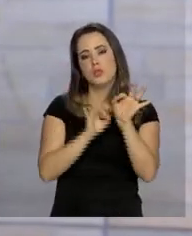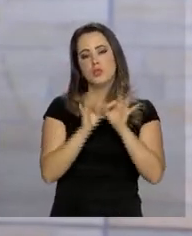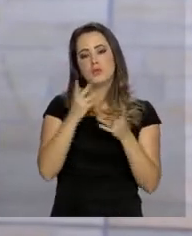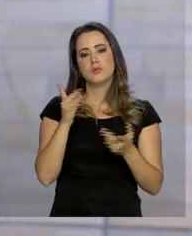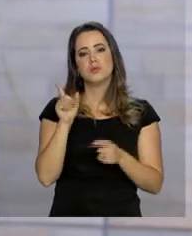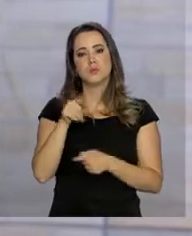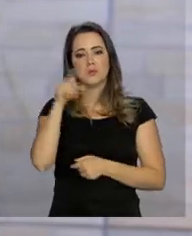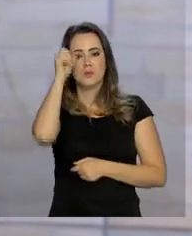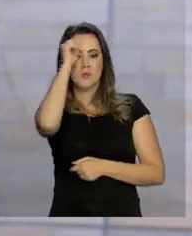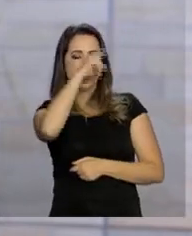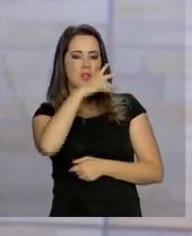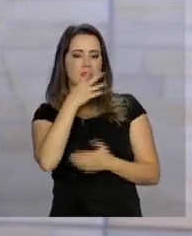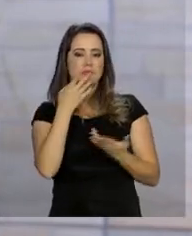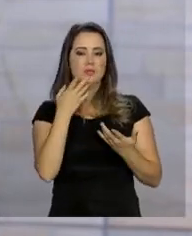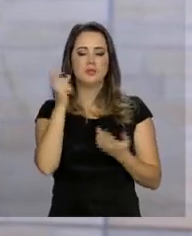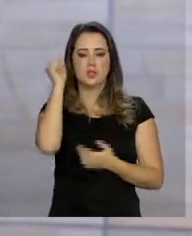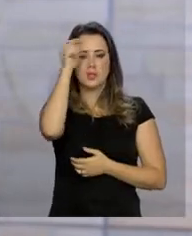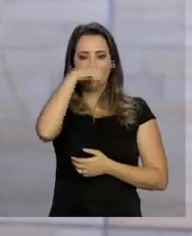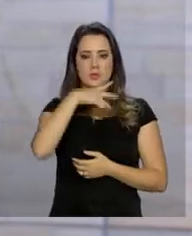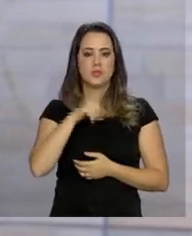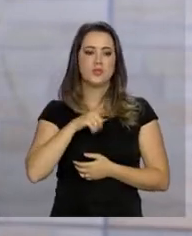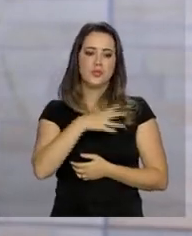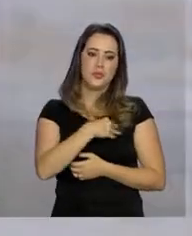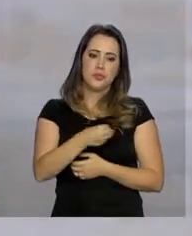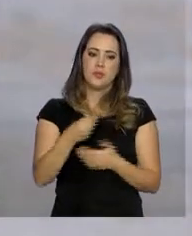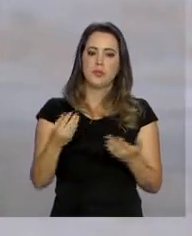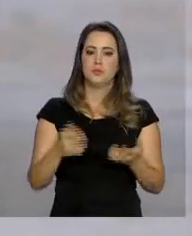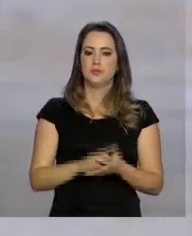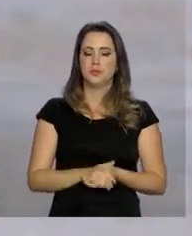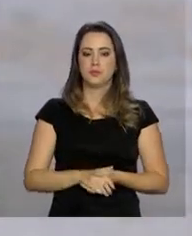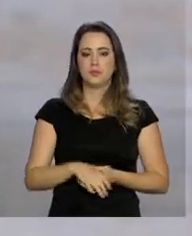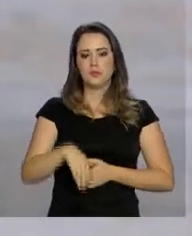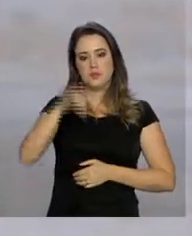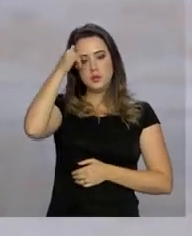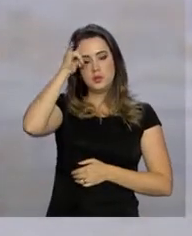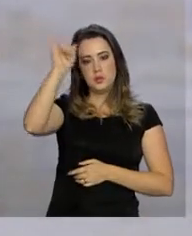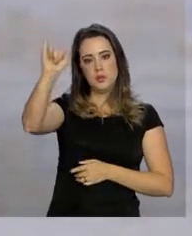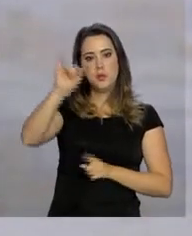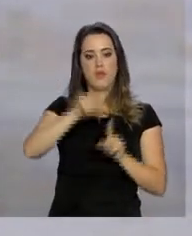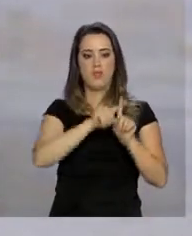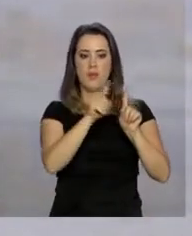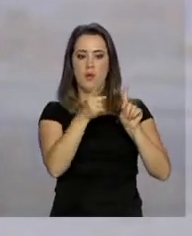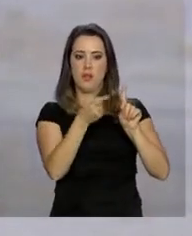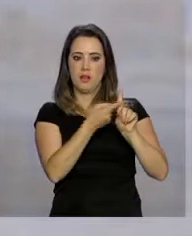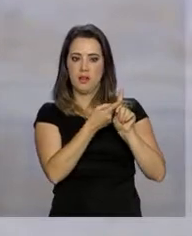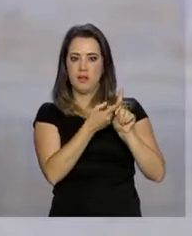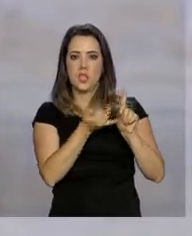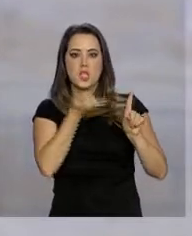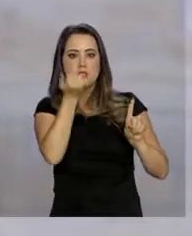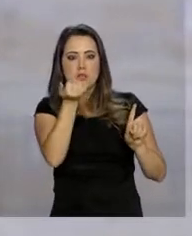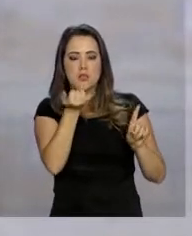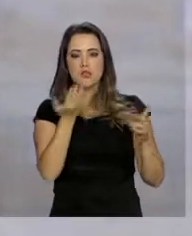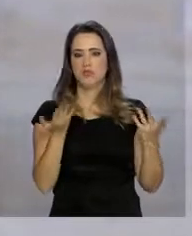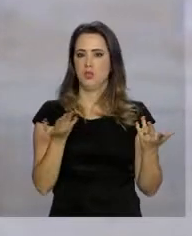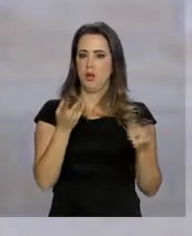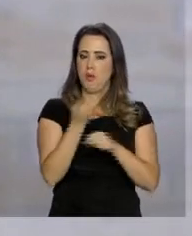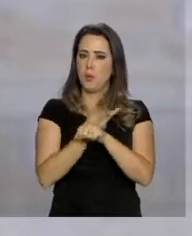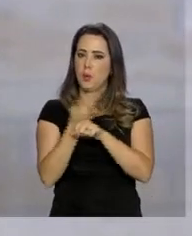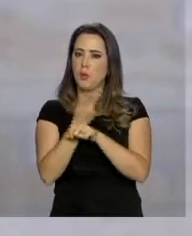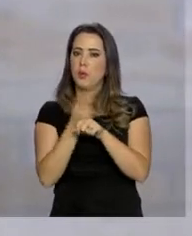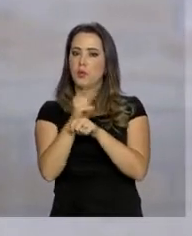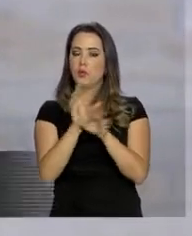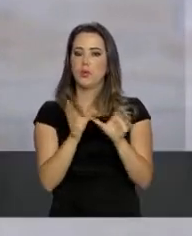dificultaria assim chutarem a minha vida é ter filhos para evitar uma gravidez inesperada maria luiza conta que procurou atendimento